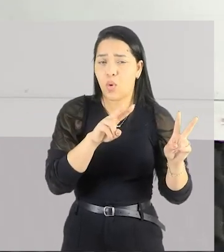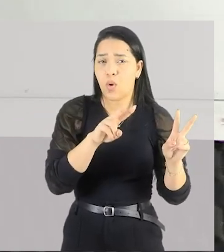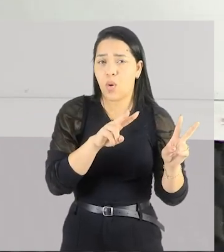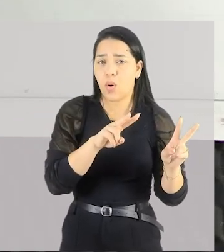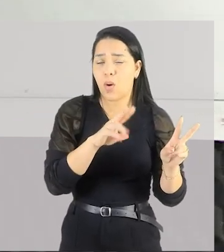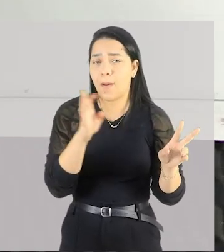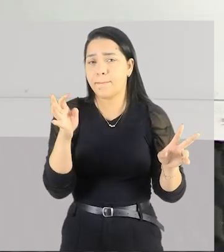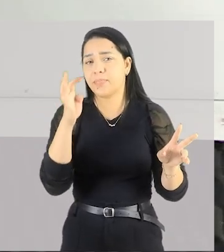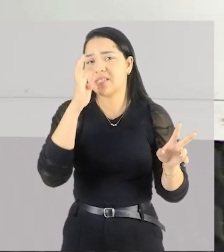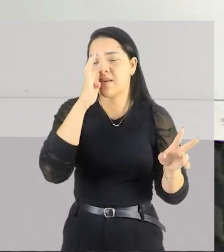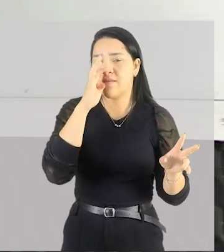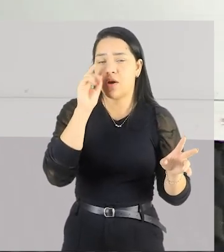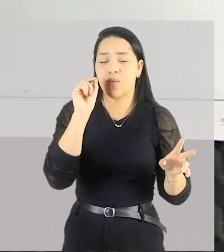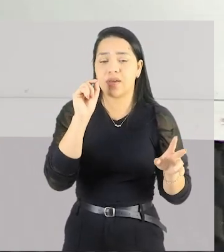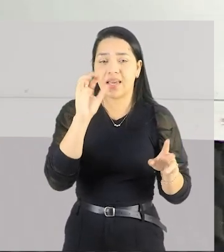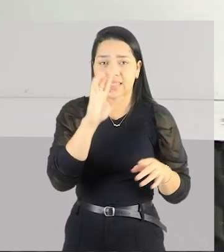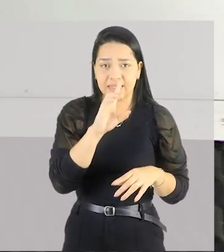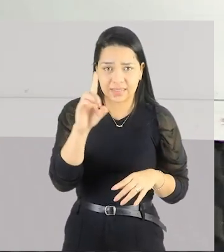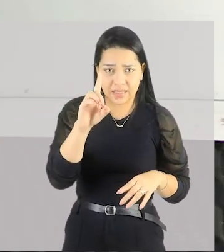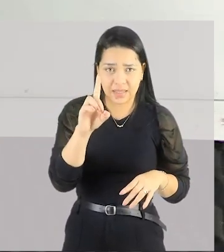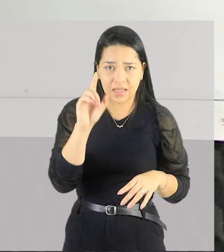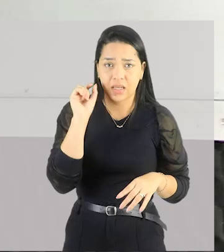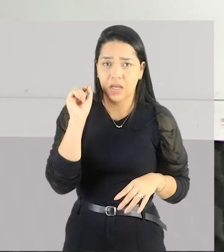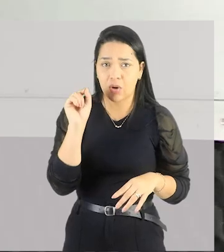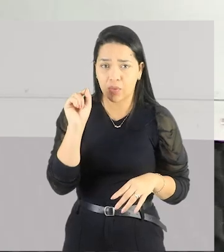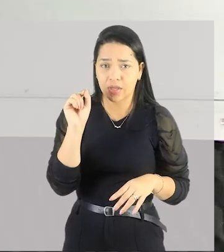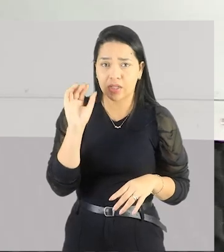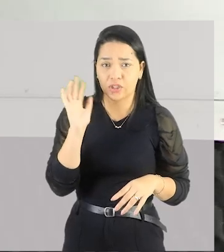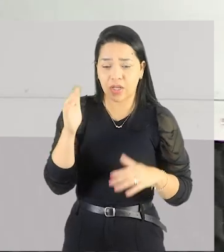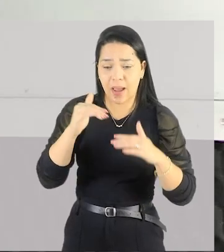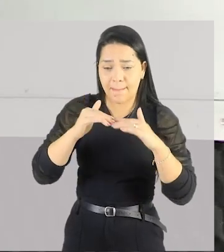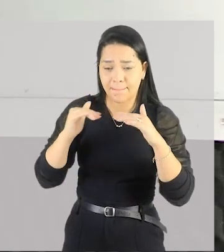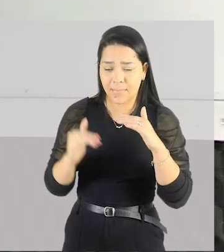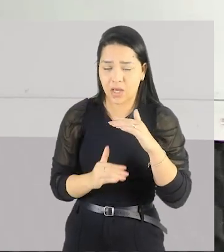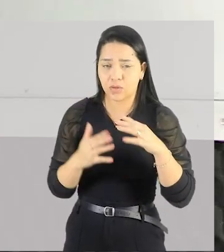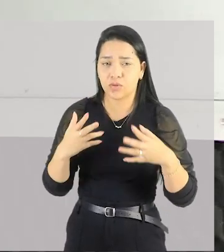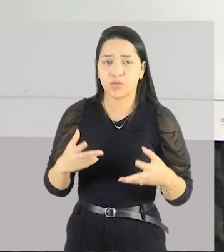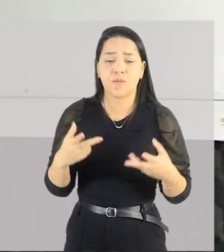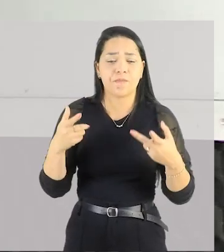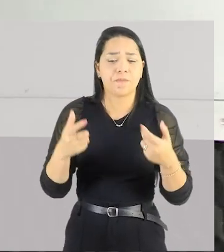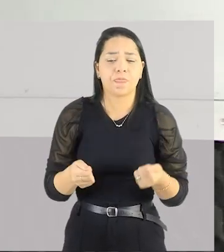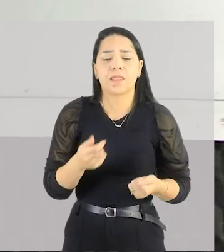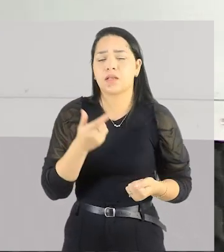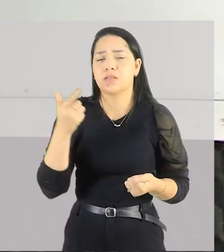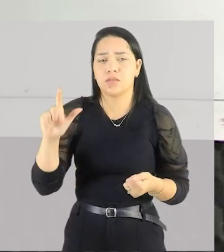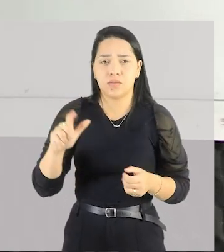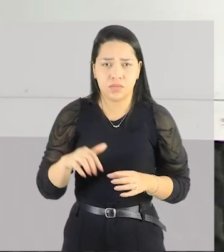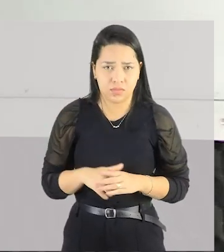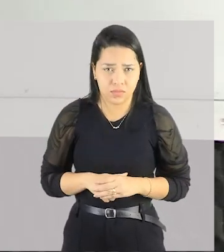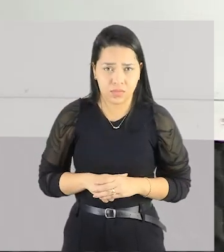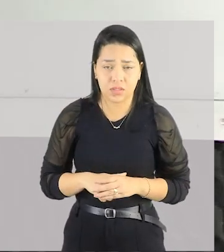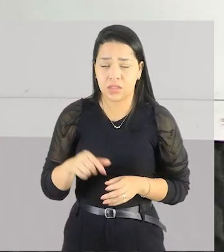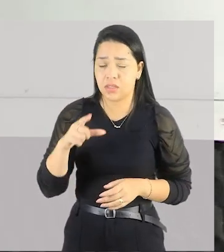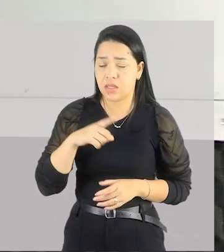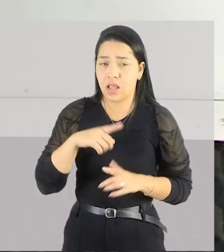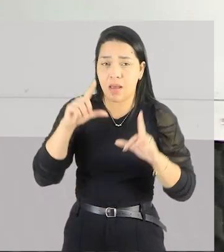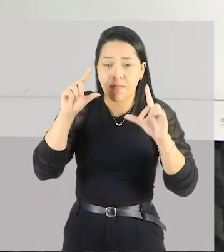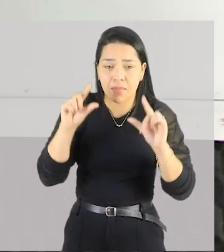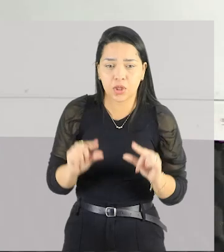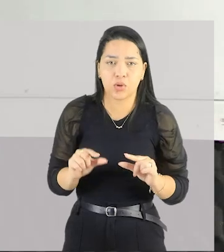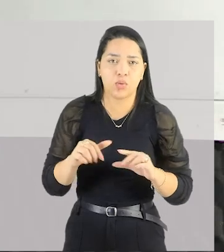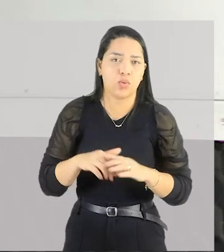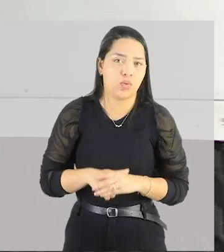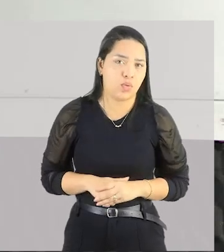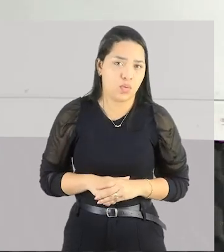a reta que toca o ponto D é a reta que está abaixo de todas as outras. É a reta que tem a menor